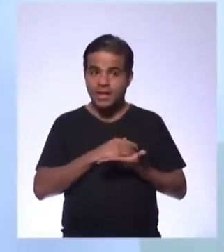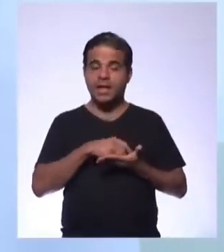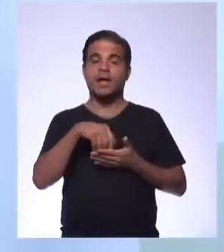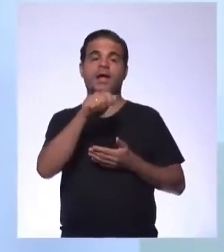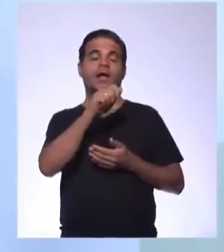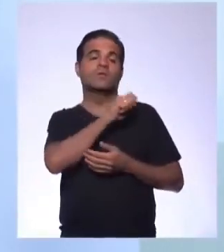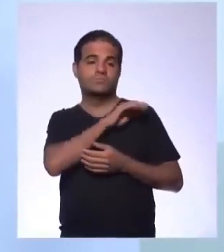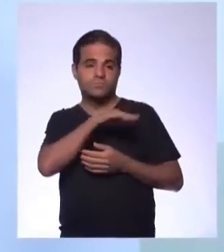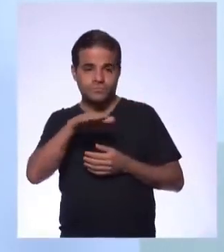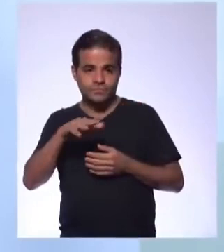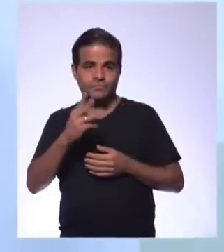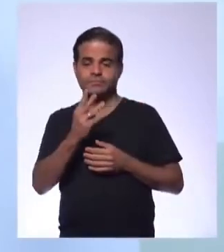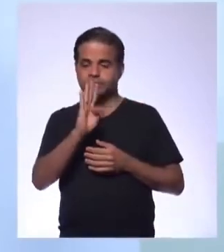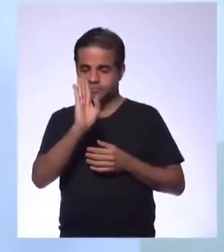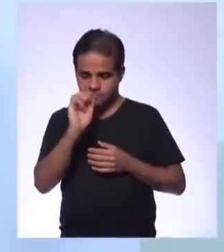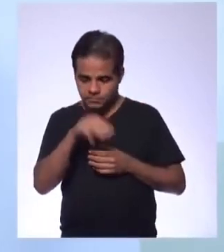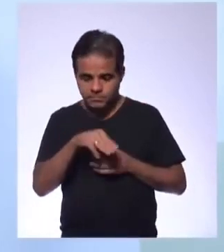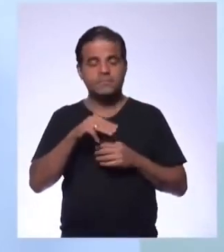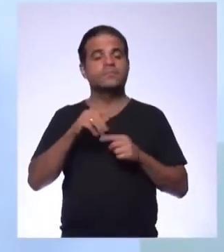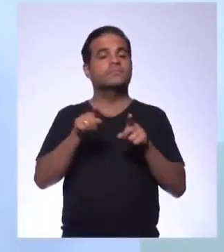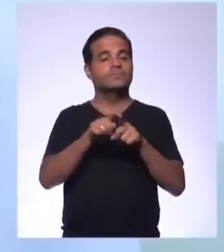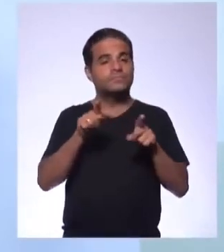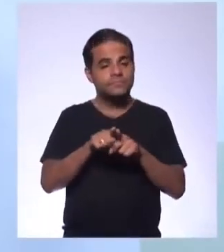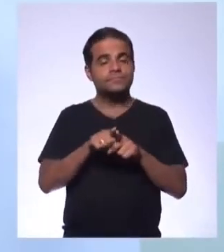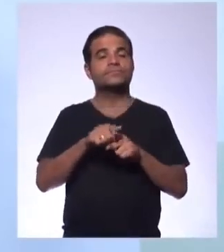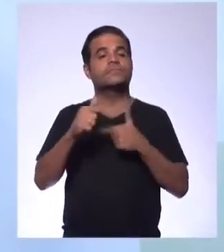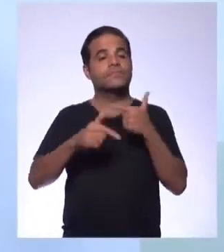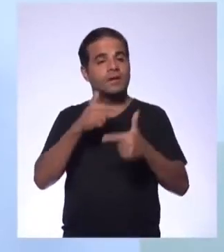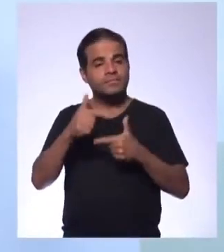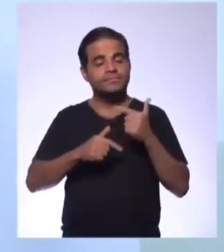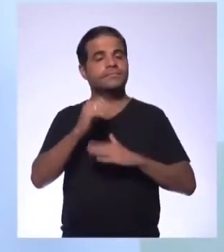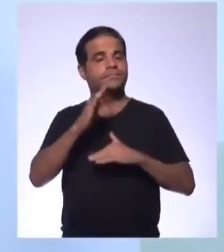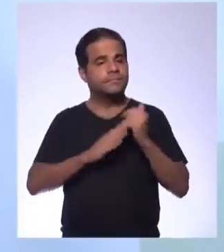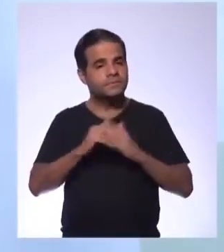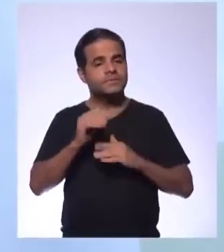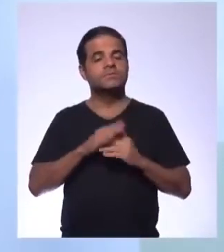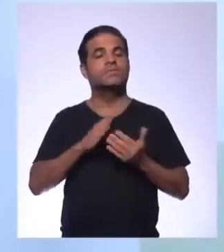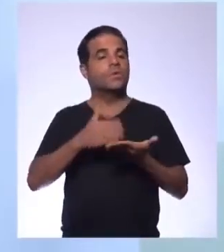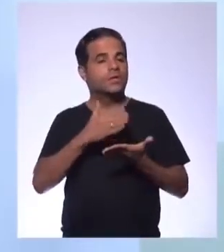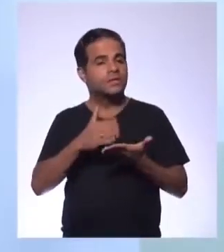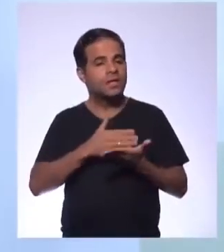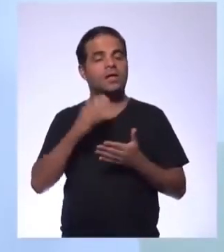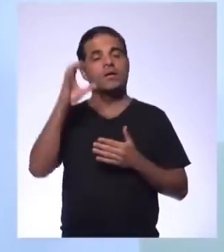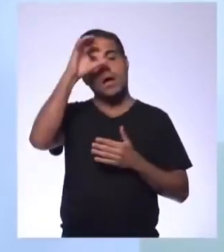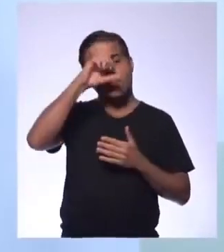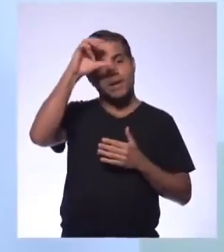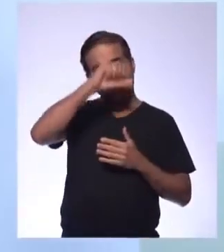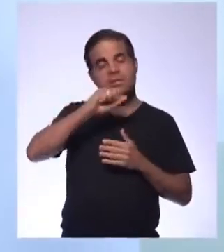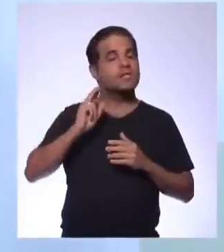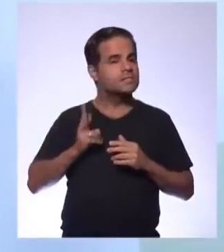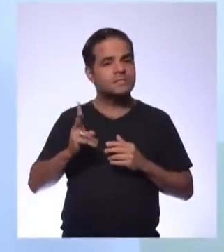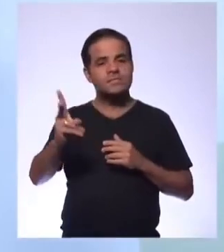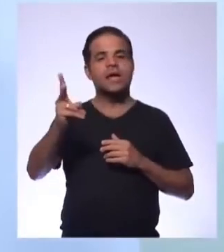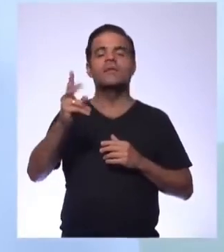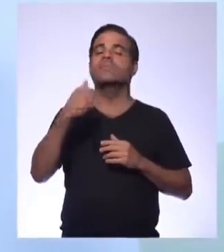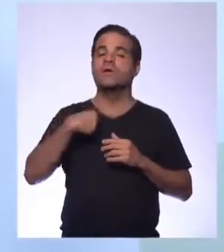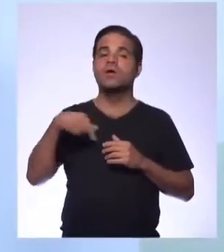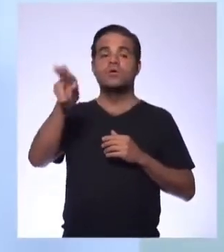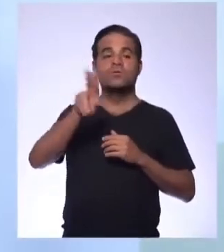do terceiro bimestre e, simultaneamente, as habilidades do caderno Aprender Sempre. Eu vou